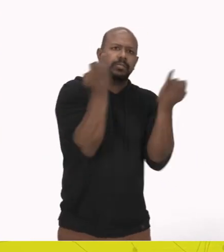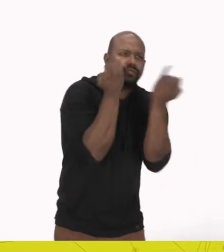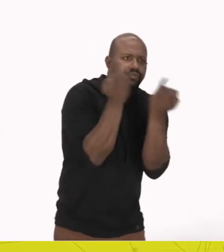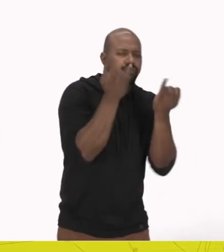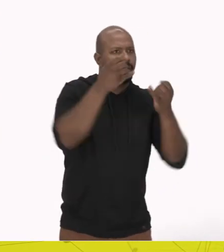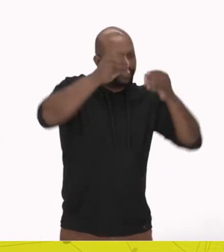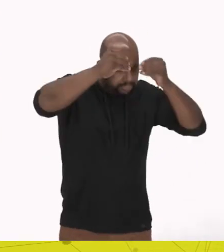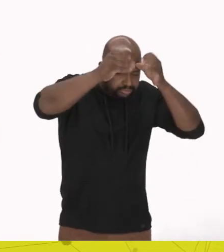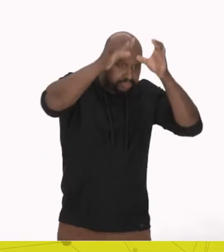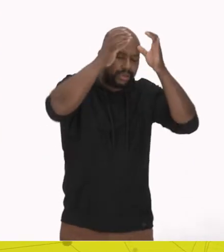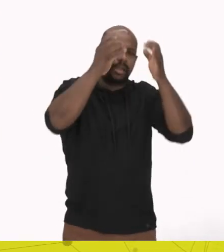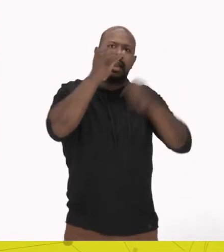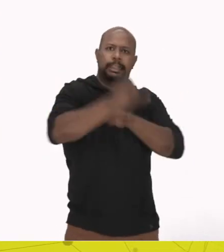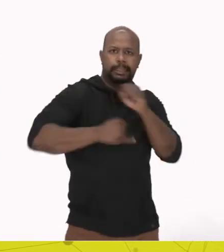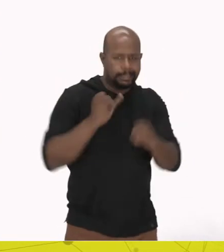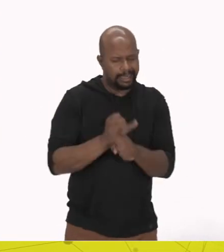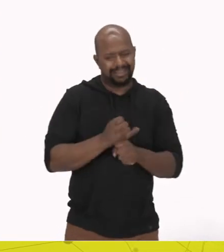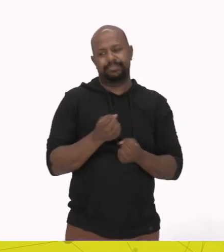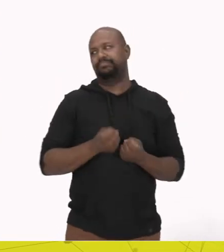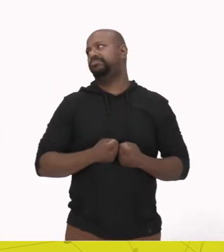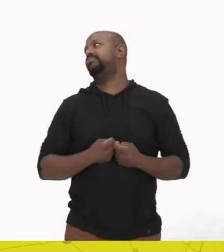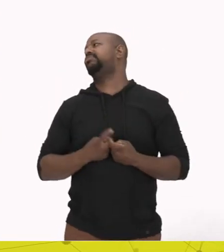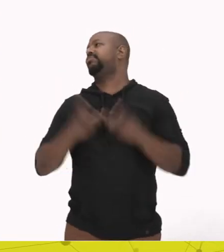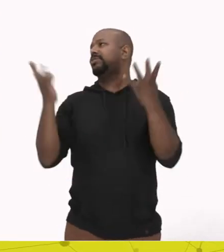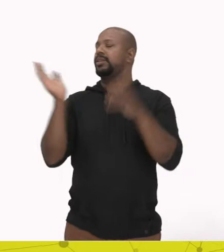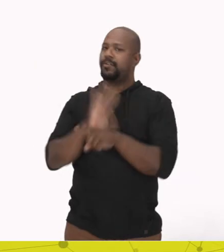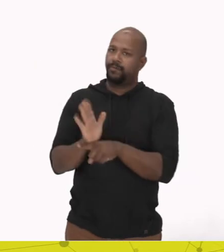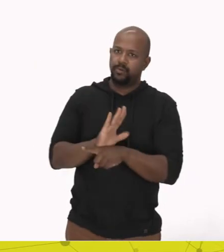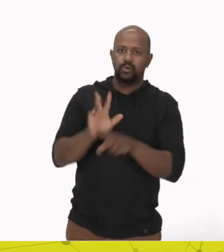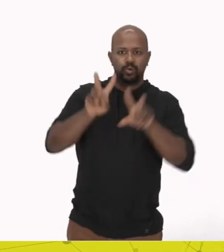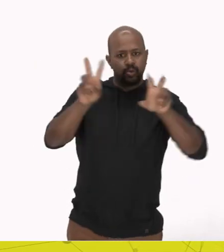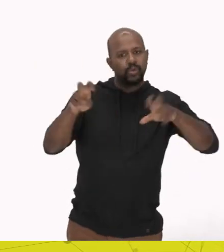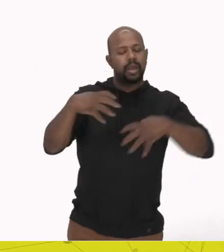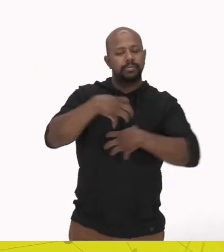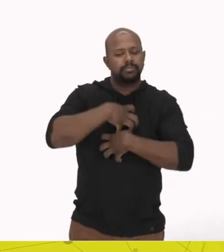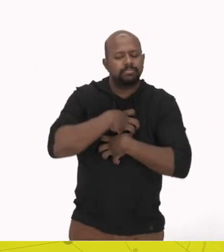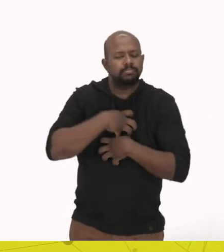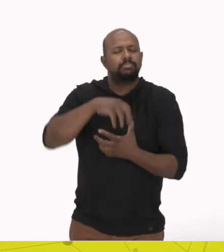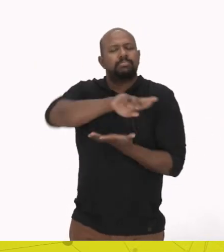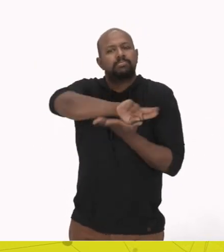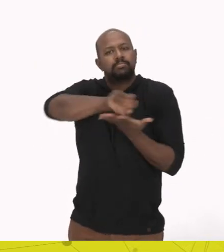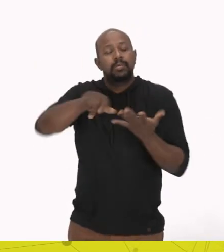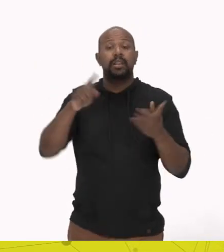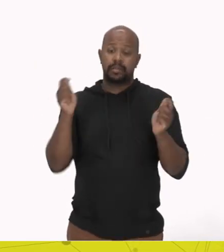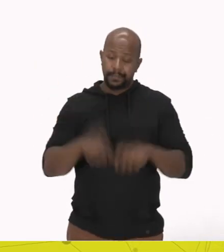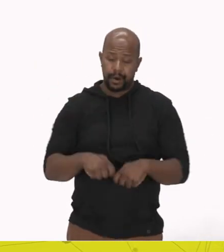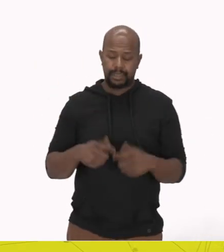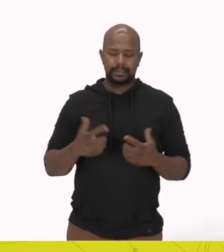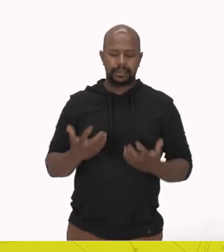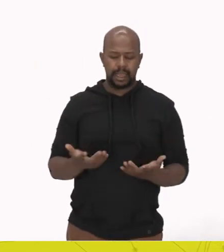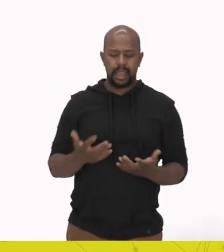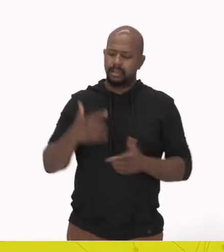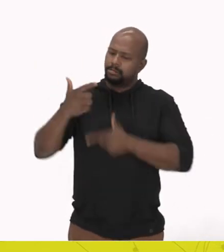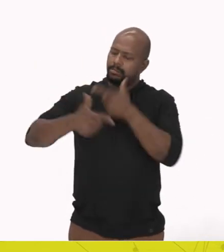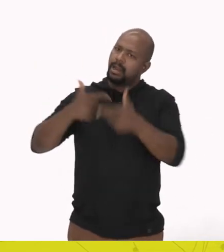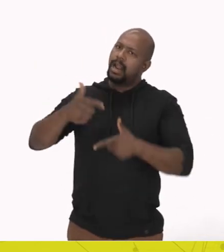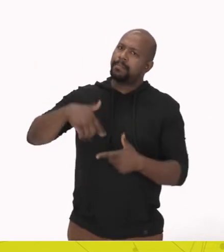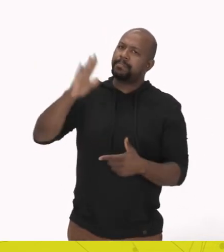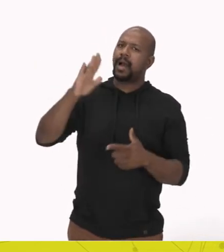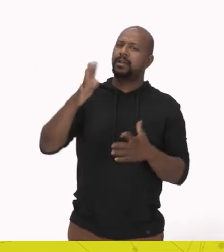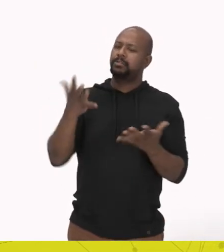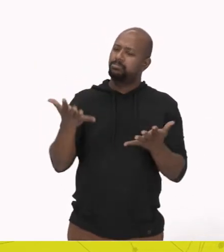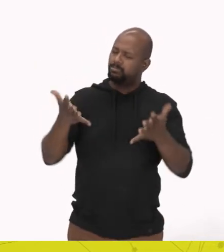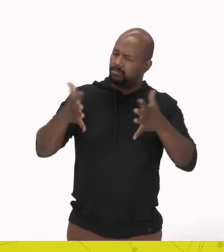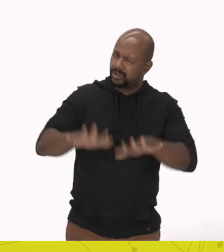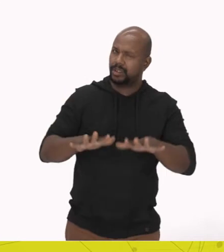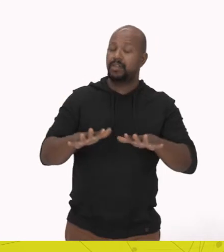busquem informação na internet. A gente tem vários vídeos sobre as questões sensoriais para que a gente possa então trabalhar